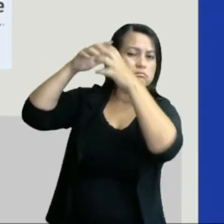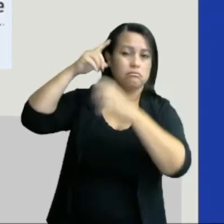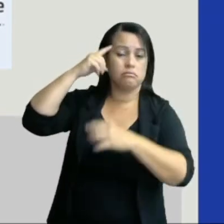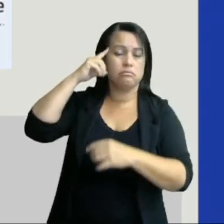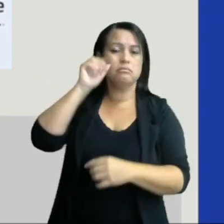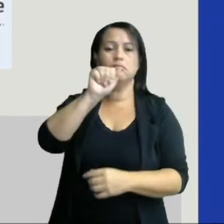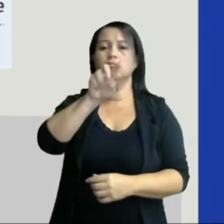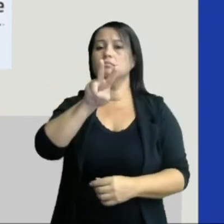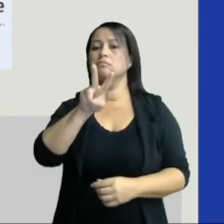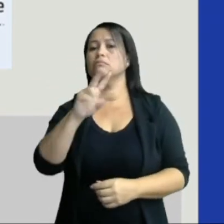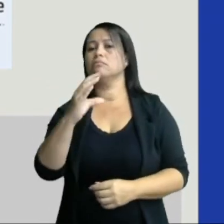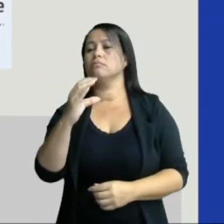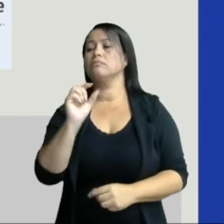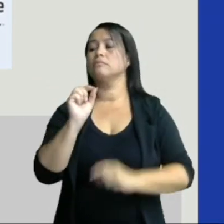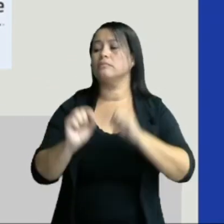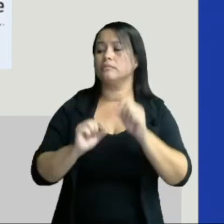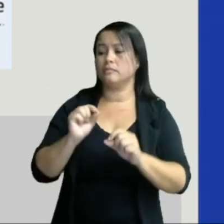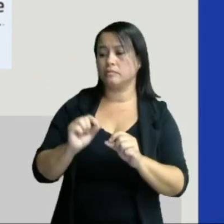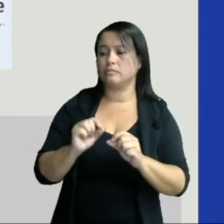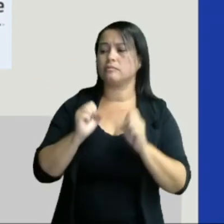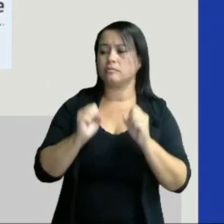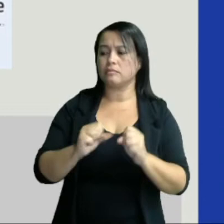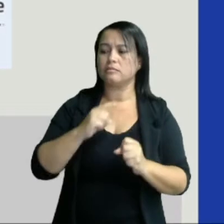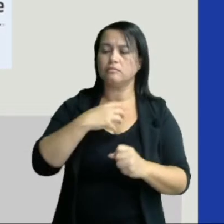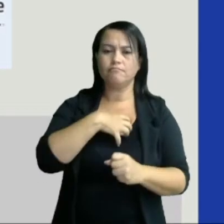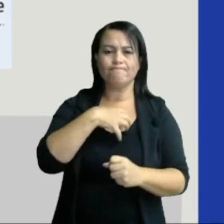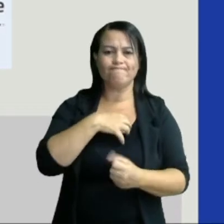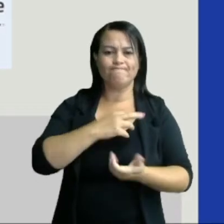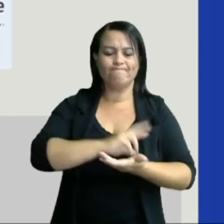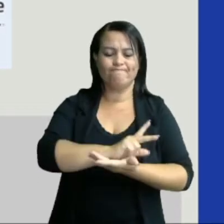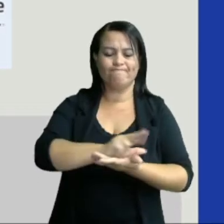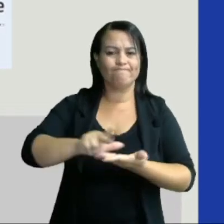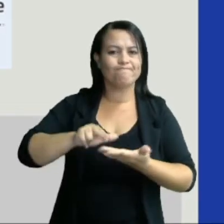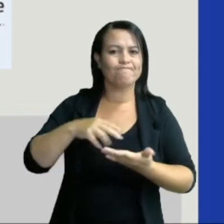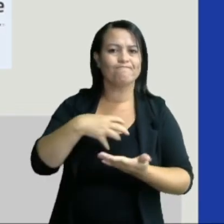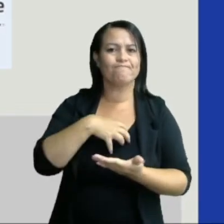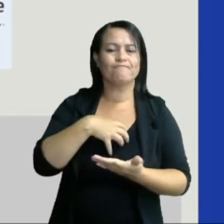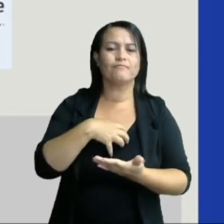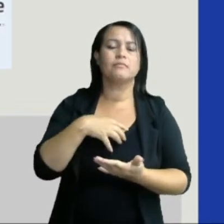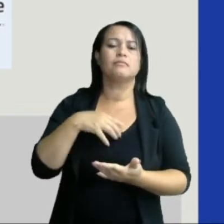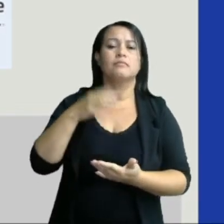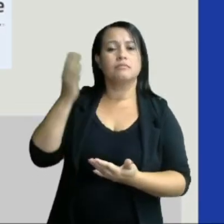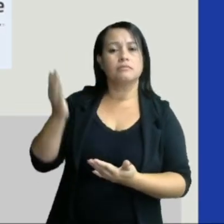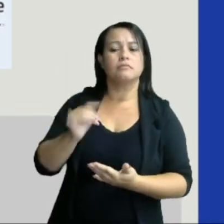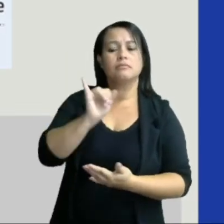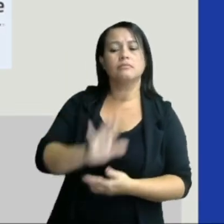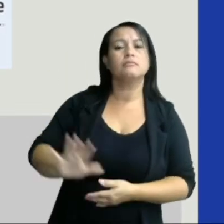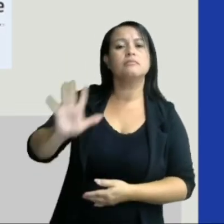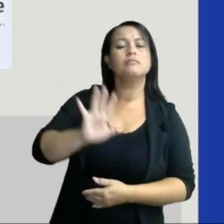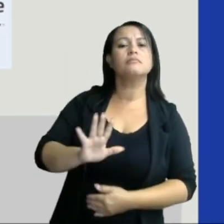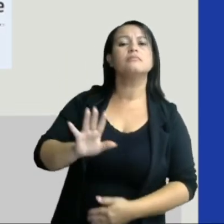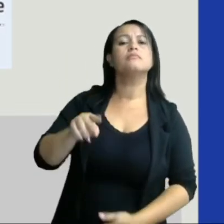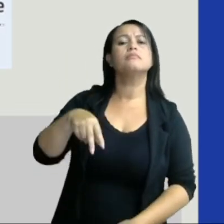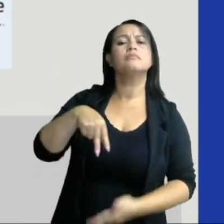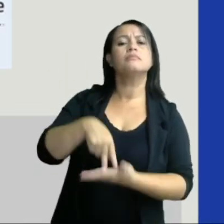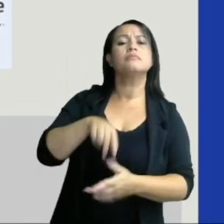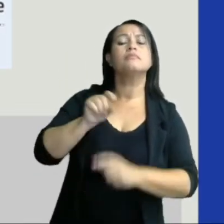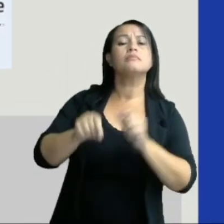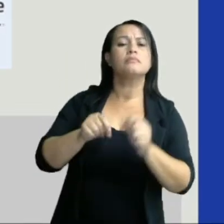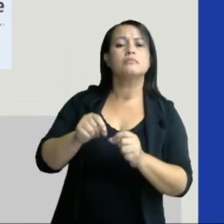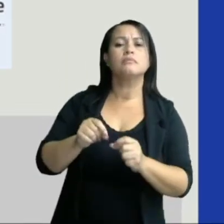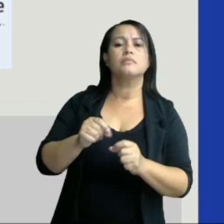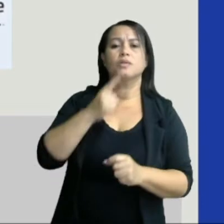pessoa pode ter diversos sintomas. Então, como aqui mostra nessa figura, ela é uma insuficiência no